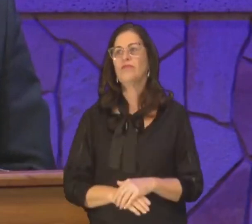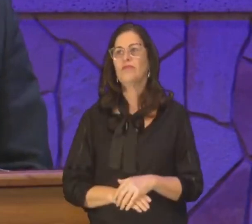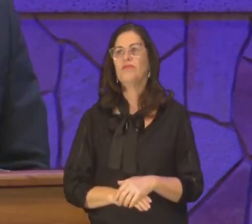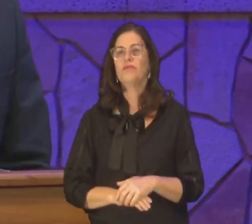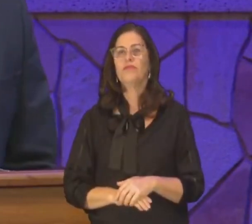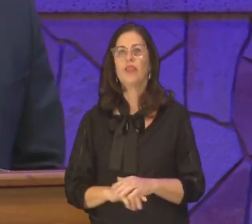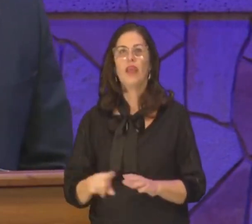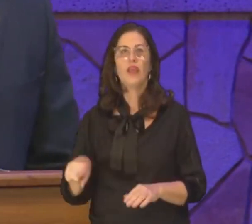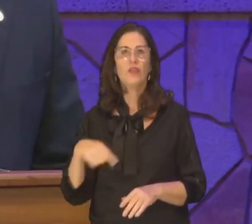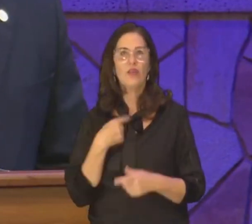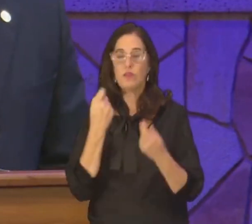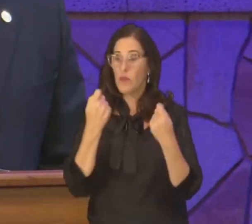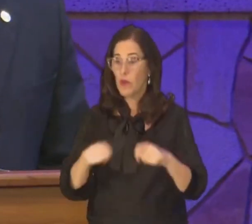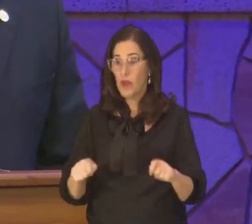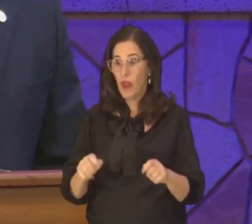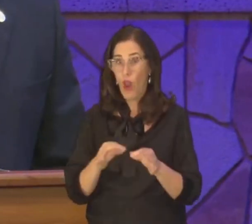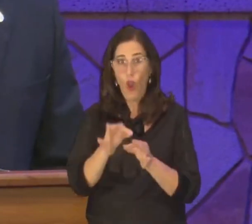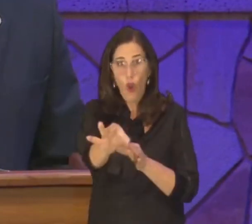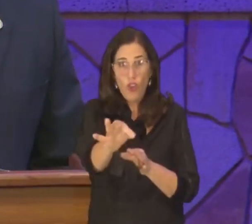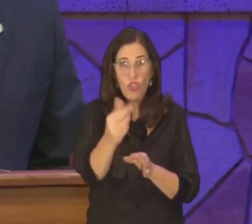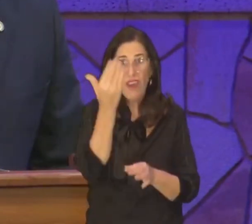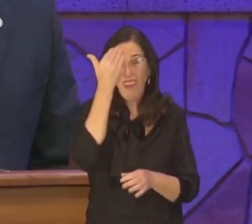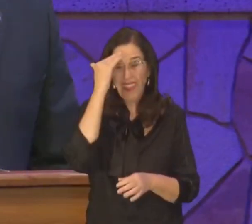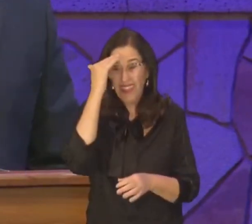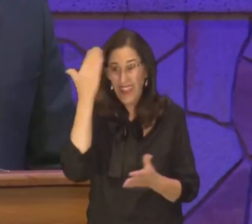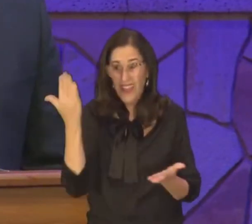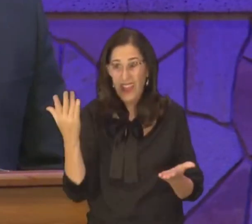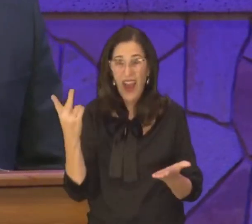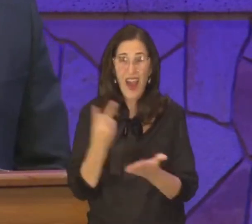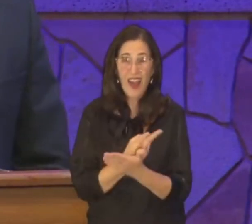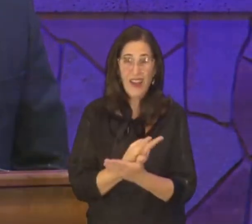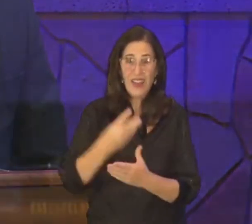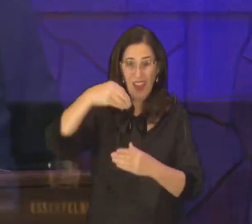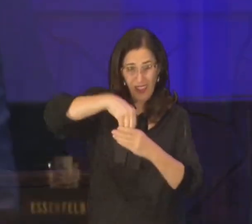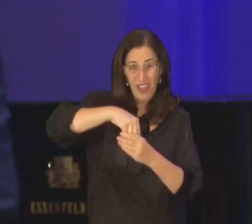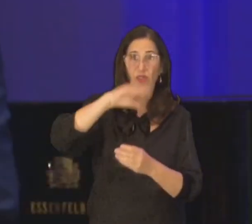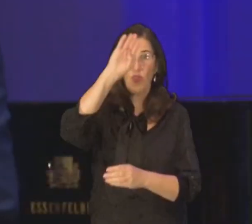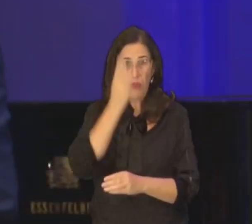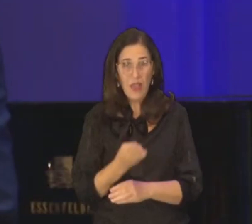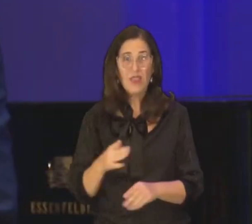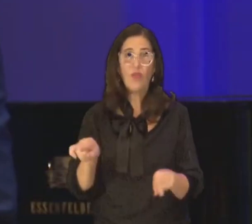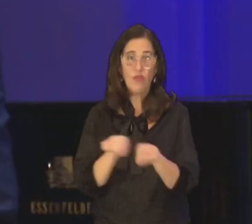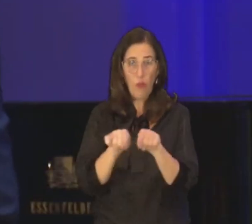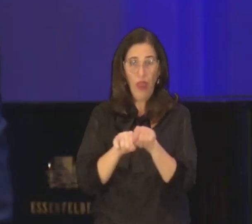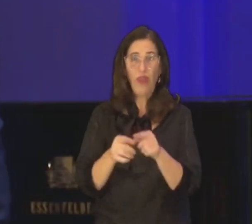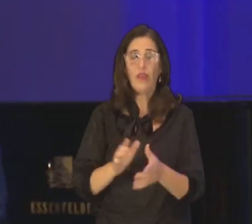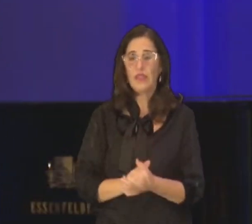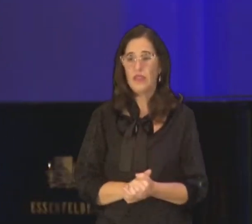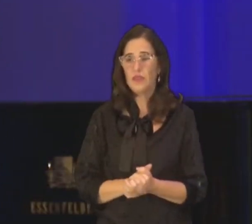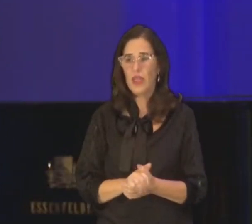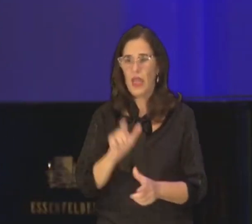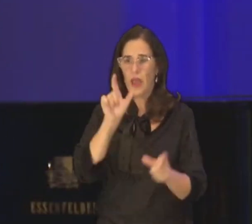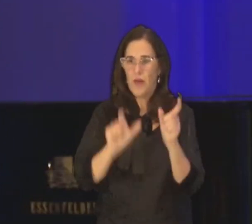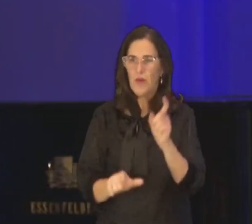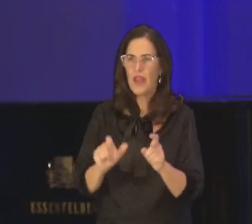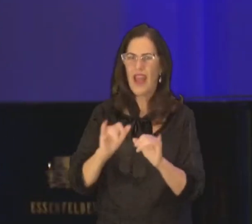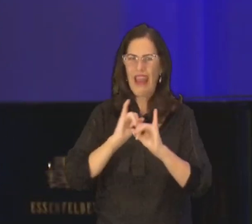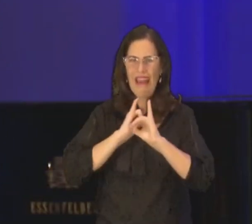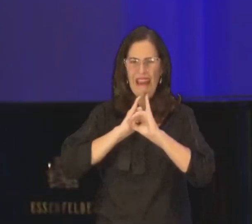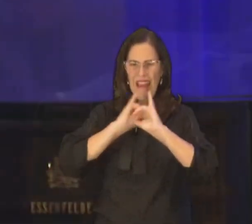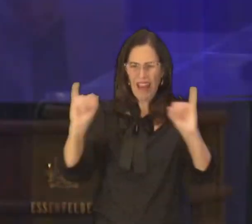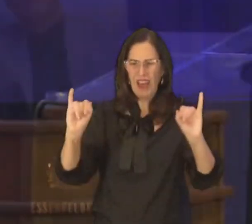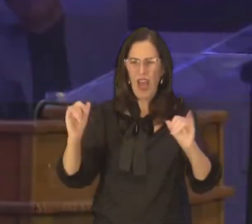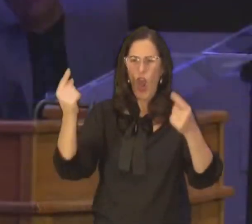E nós não precisamos ir muito longe para entender que isto acontece em nosso Brasil. Há pessoas